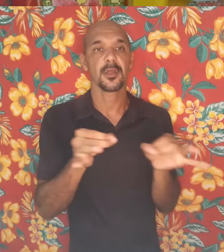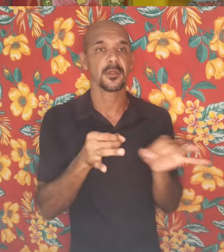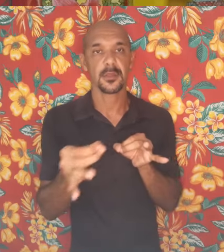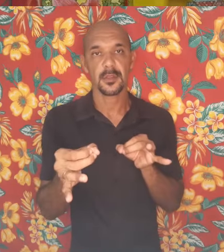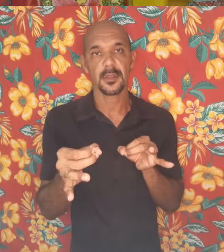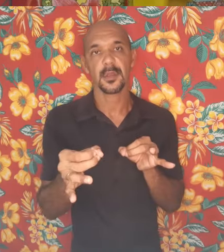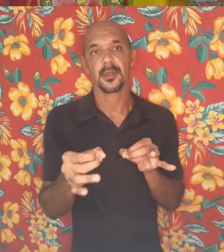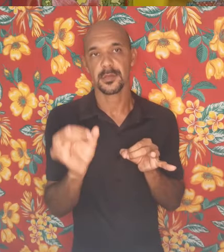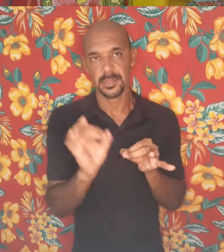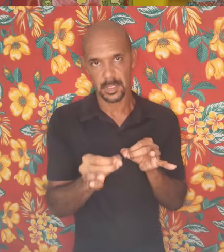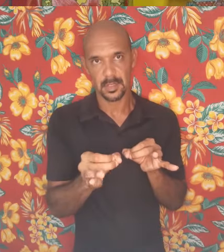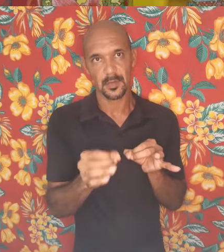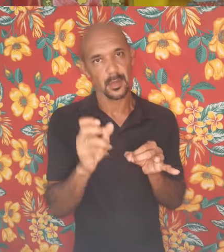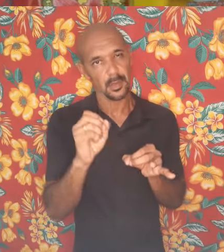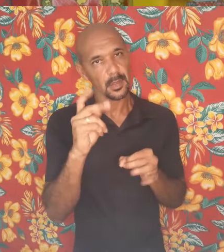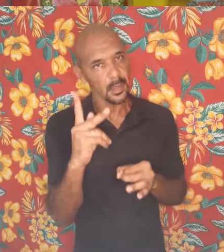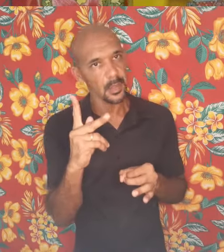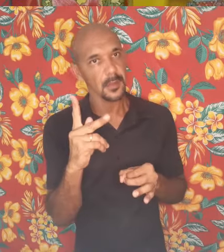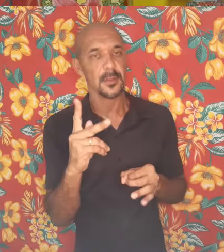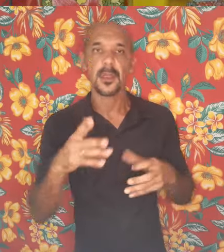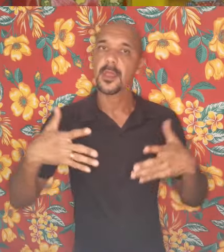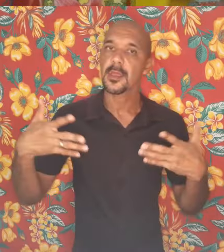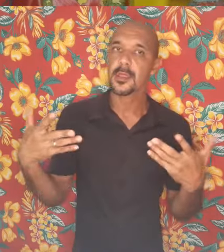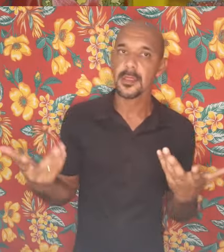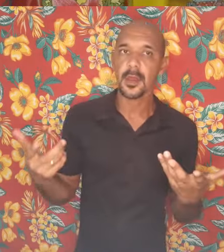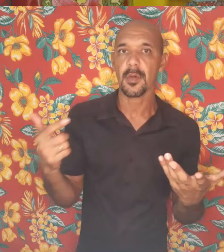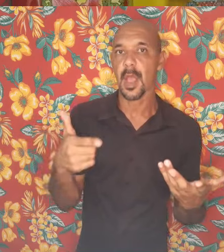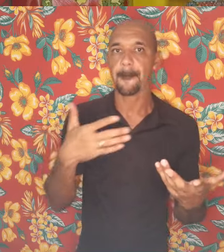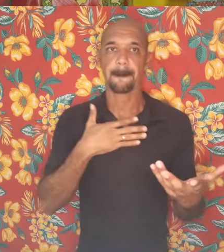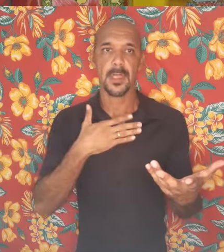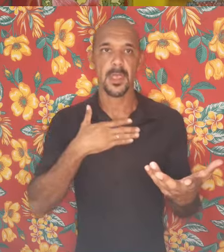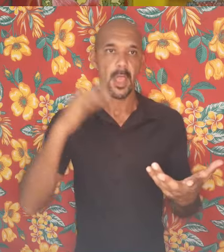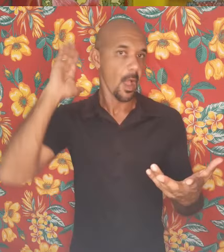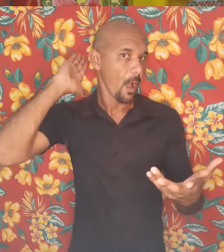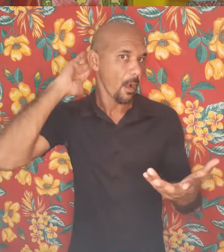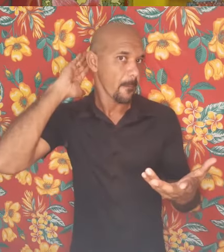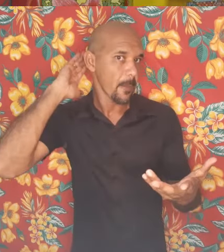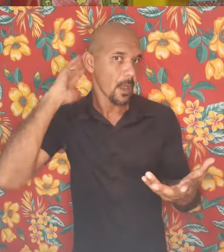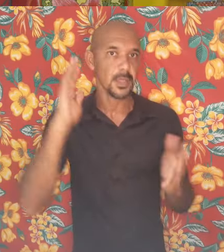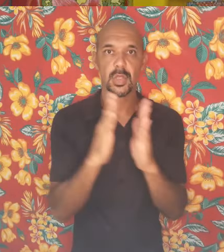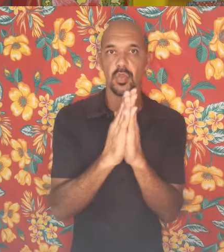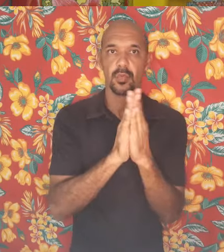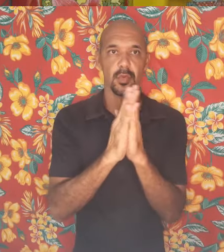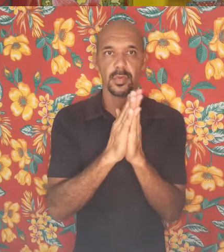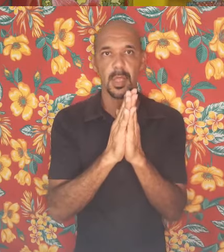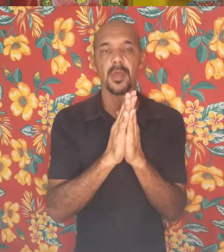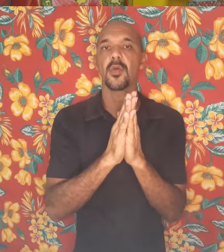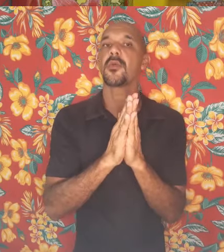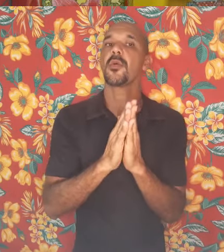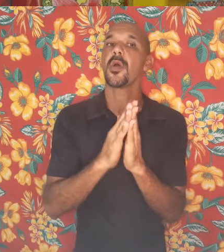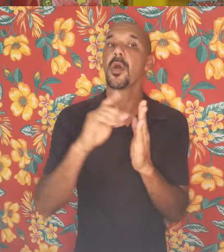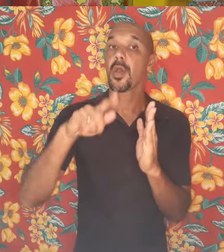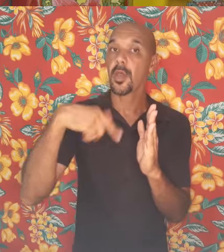ficar bem acabadinho, ok? Então, ó, a parte da minha nuca aqui, ó, eu vou tentar arredondar ela até